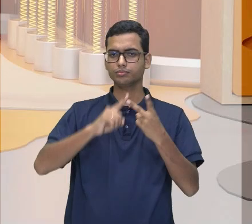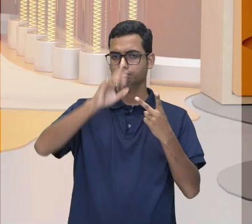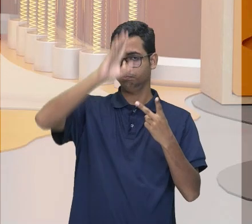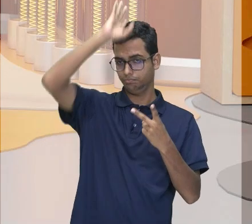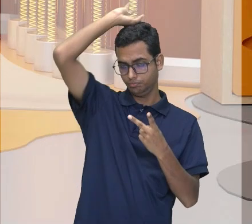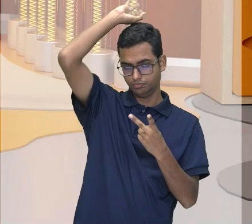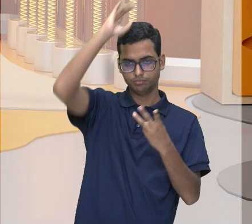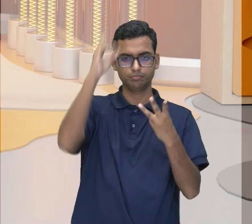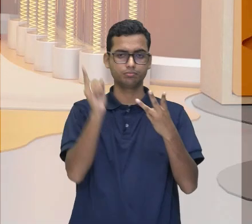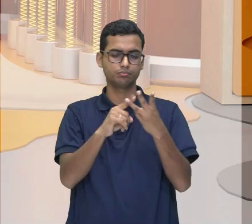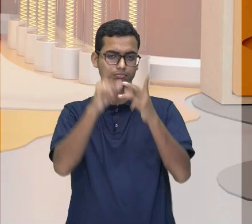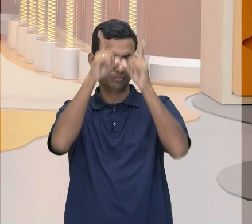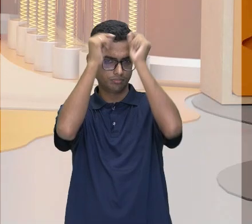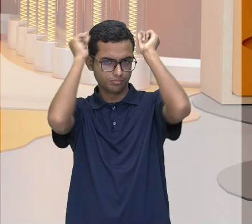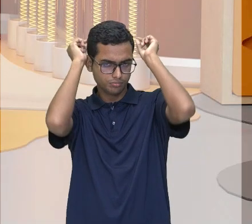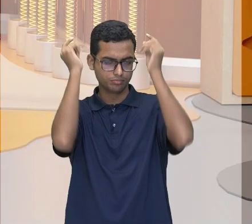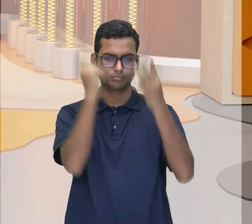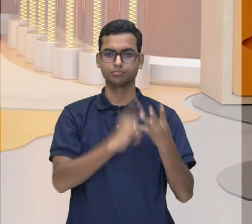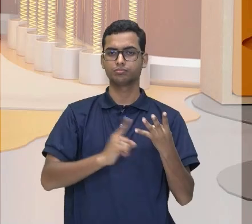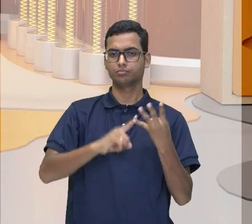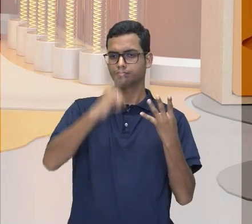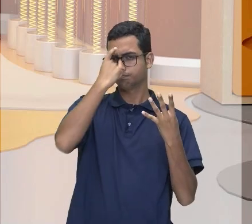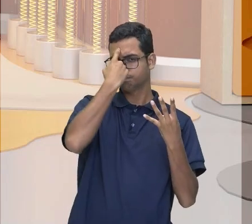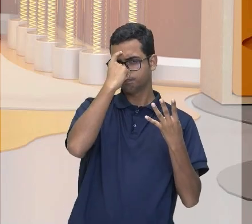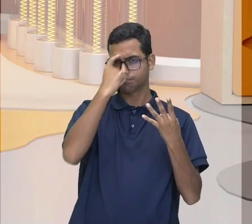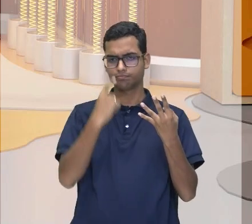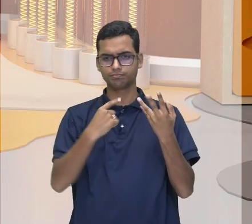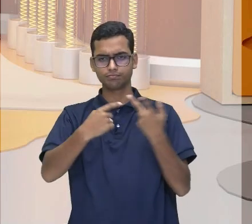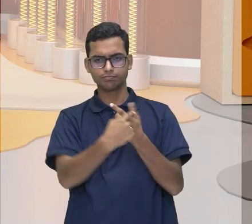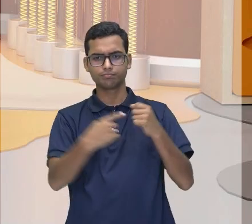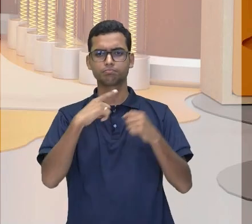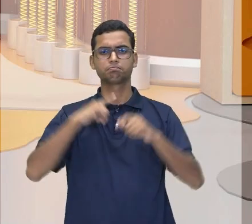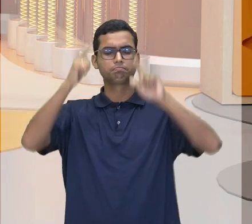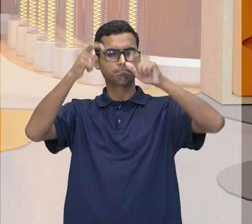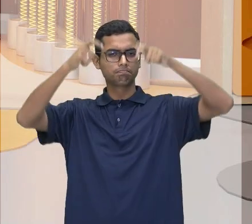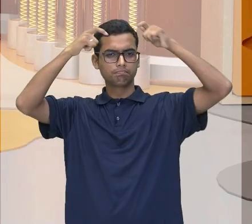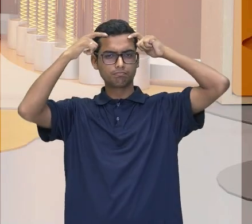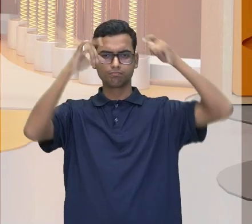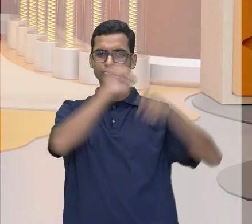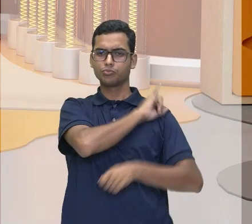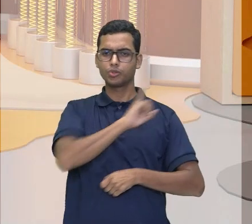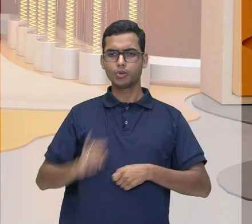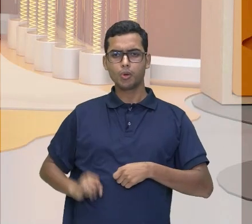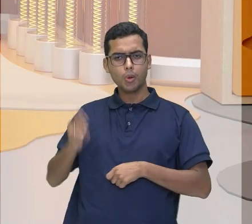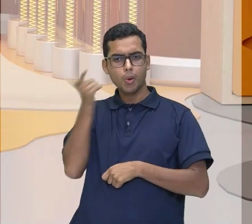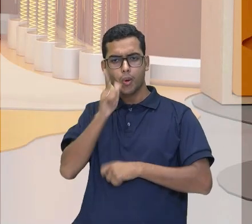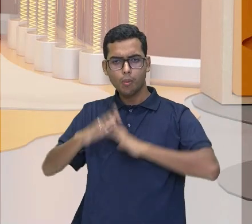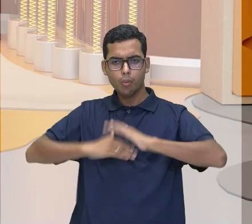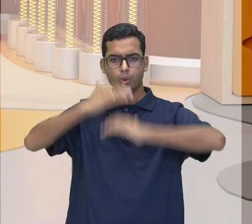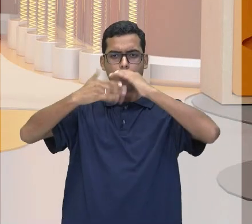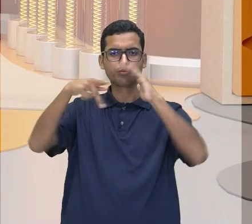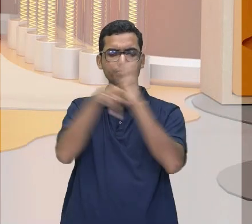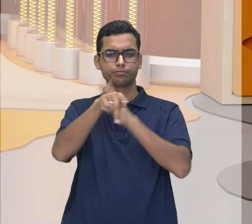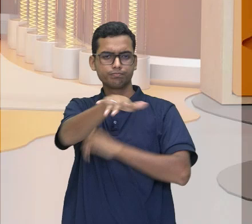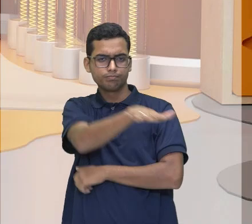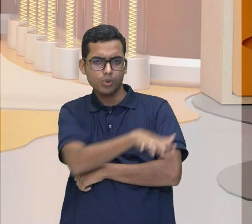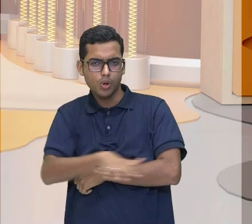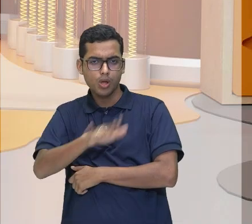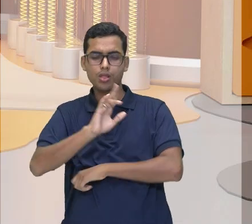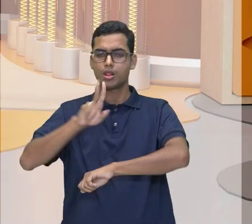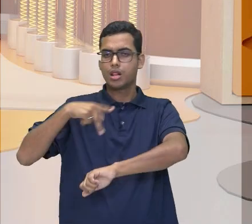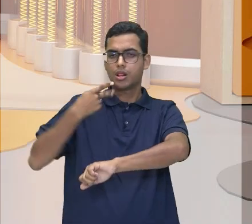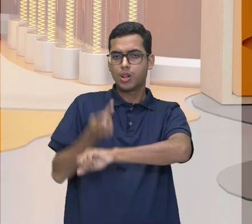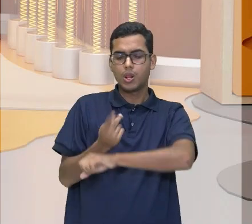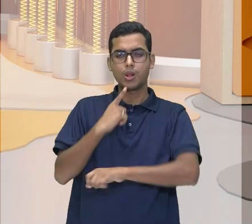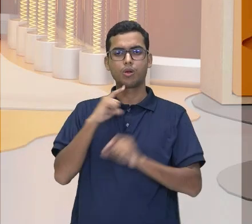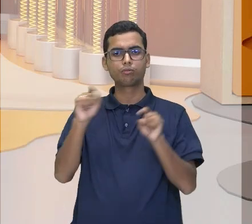como Índia, Então, esses grandes impérios se desenvolveram nessa região. Também tem a presença aí